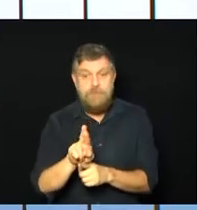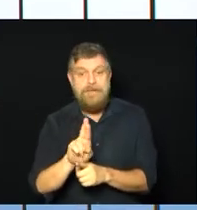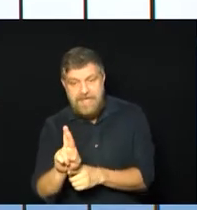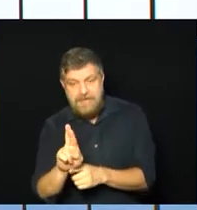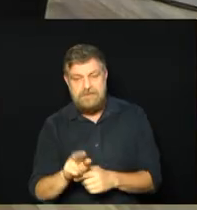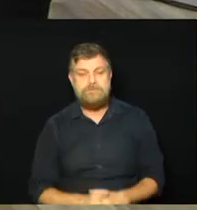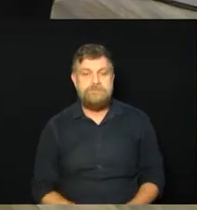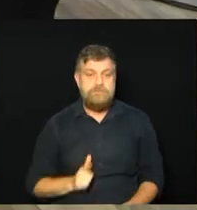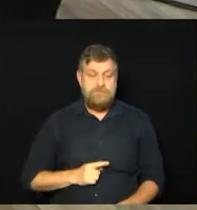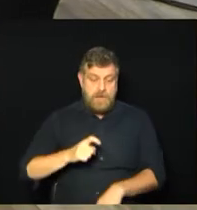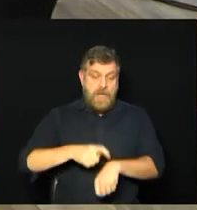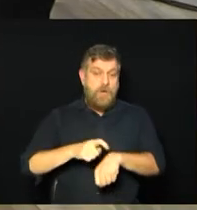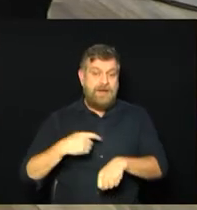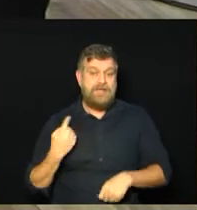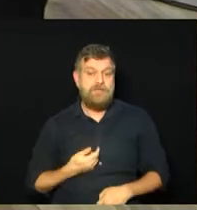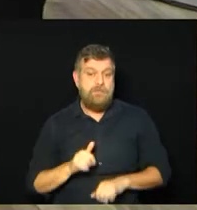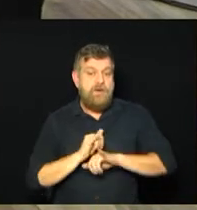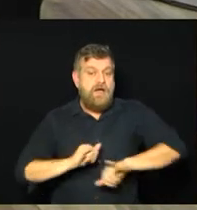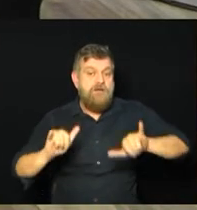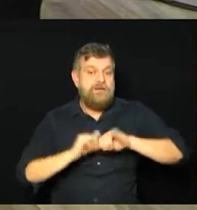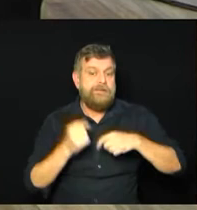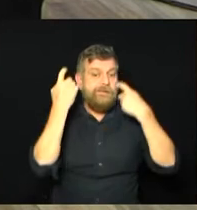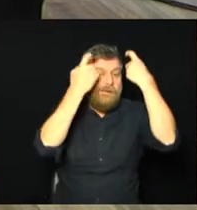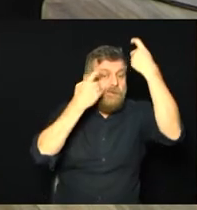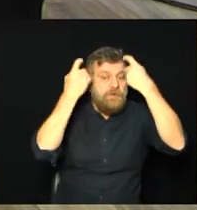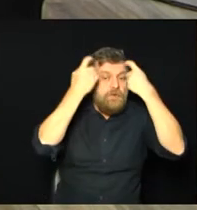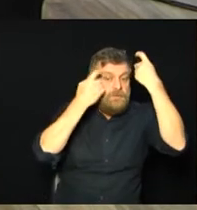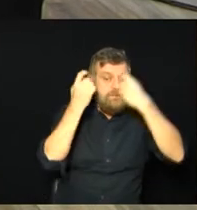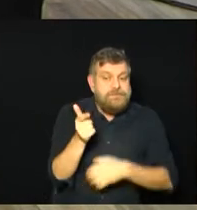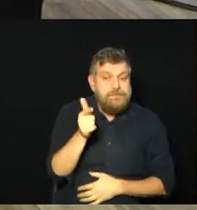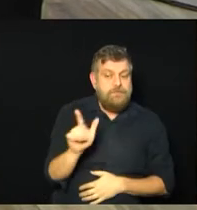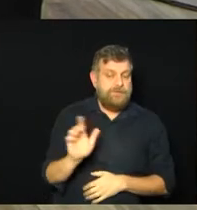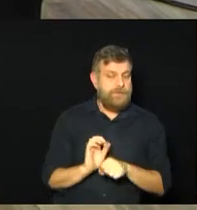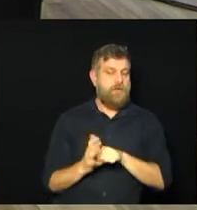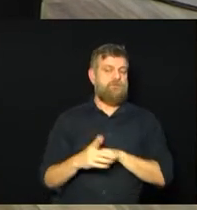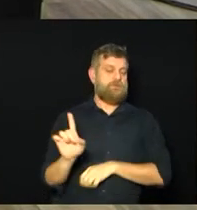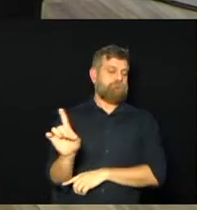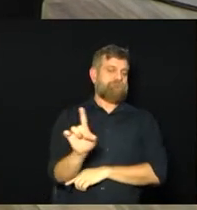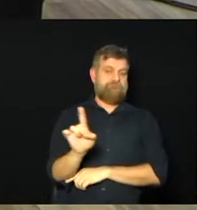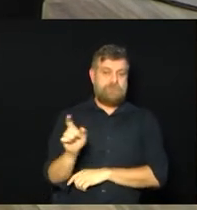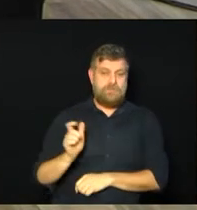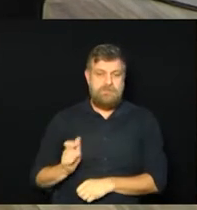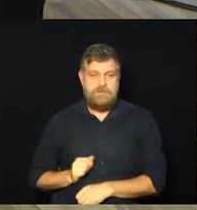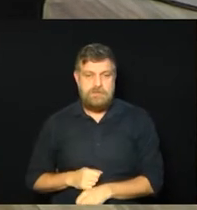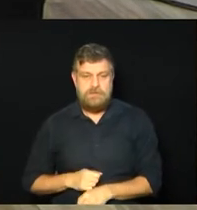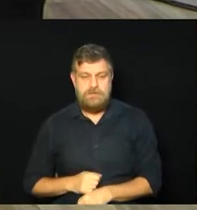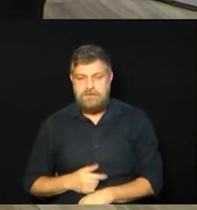valinhos.sp.gov.br. Hora de nós falarmos de uma outra preocupação agora que não é a Covid-19, que é um surto de gripe no